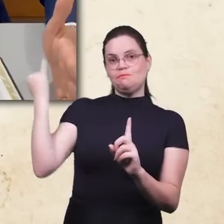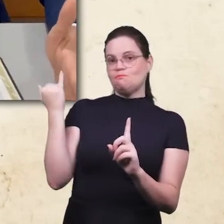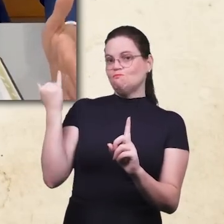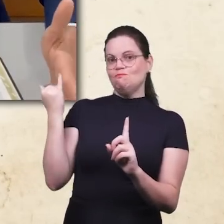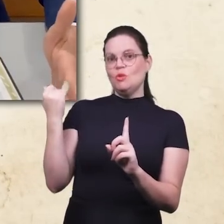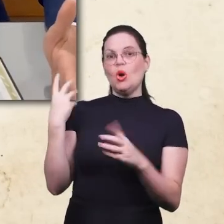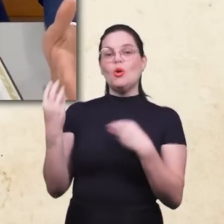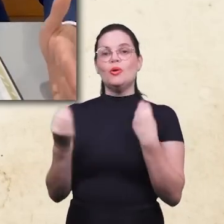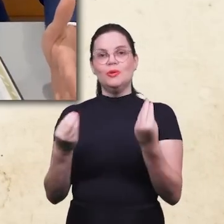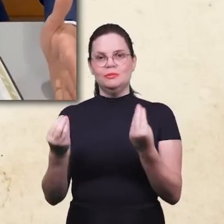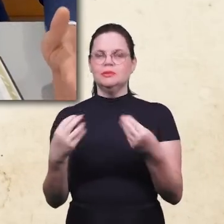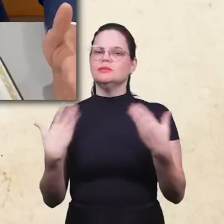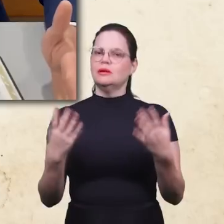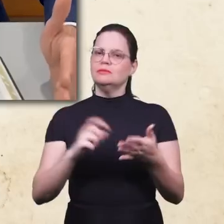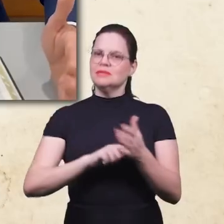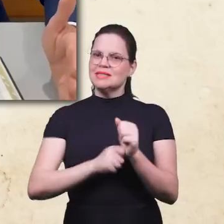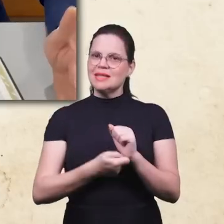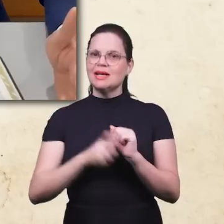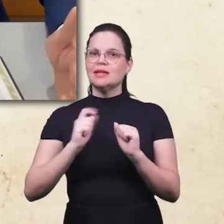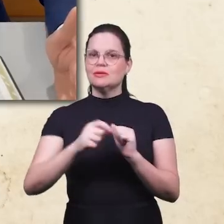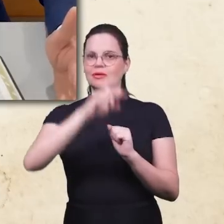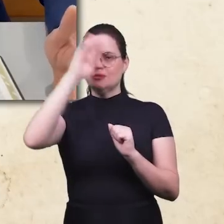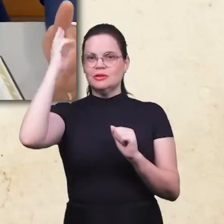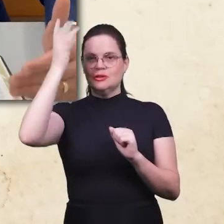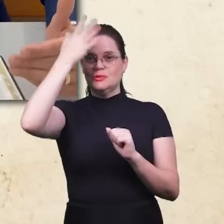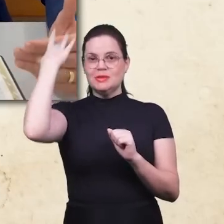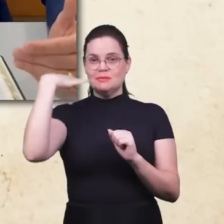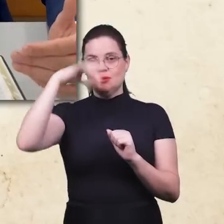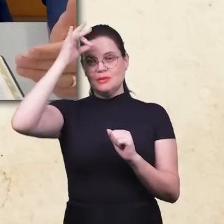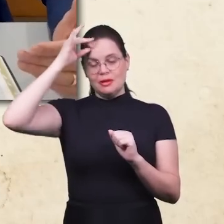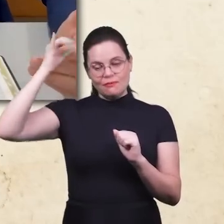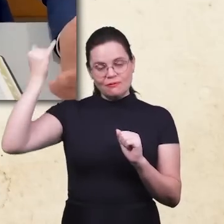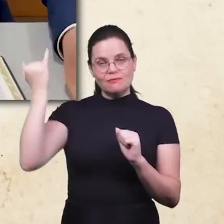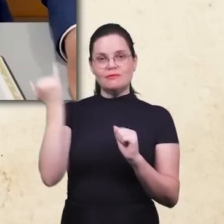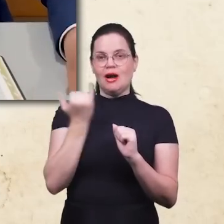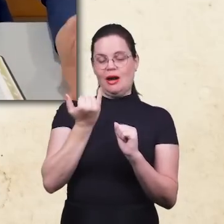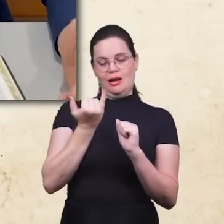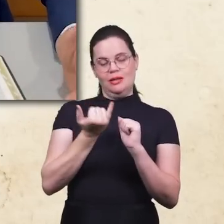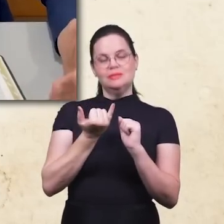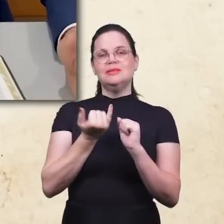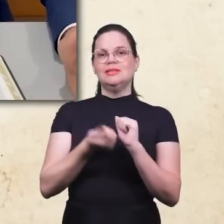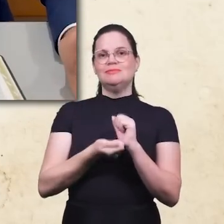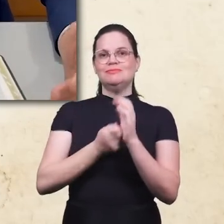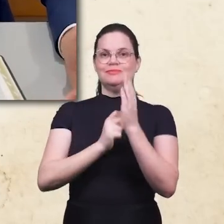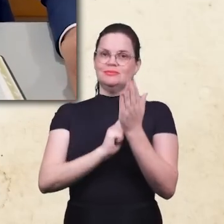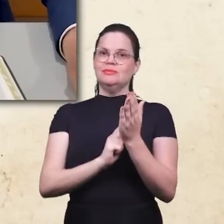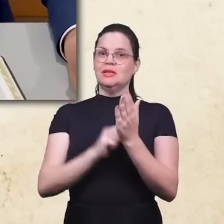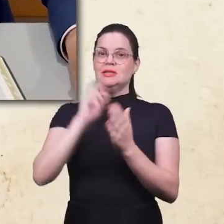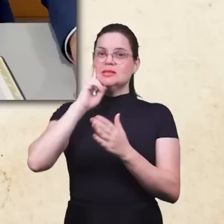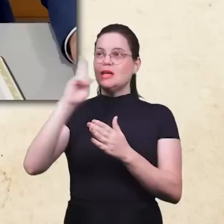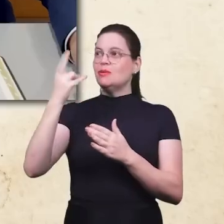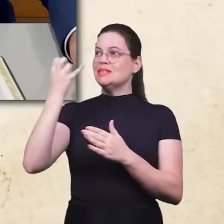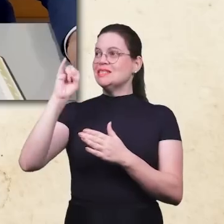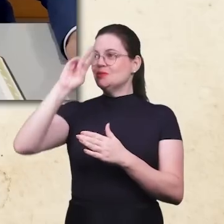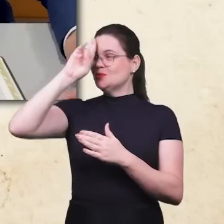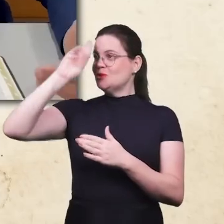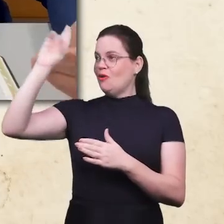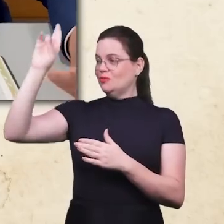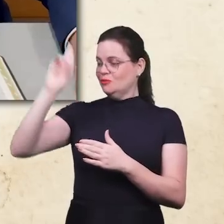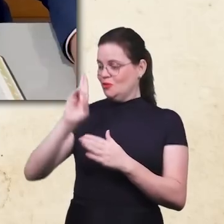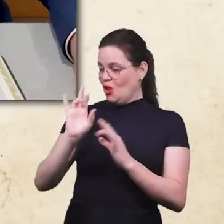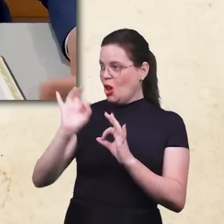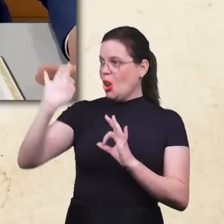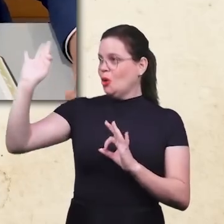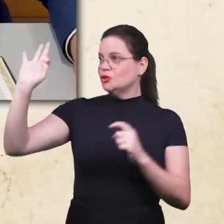Entregue a sua vida ao Senhor, ouve a voz dele. Senhor, eu não posso ir se a sua presença não for conosco. Senhor,